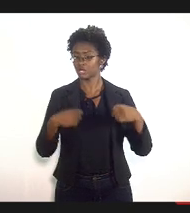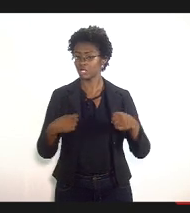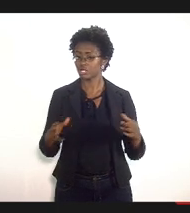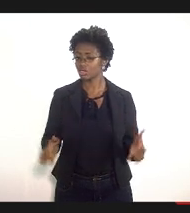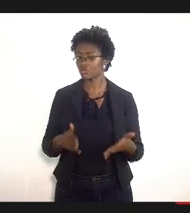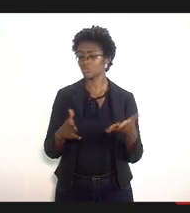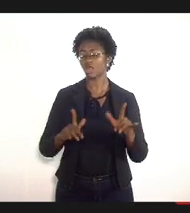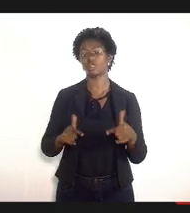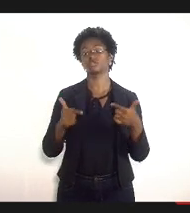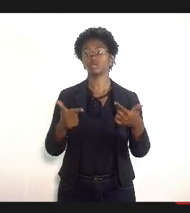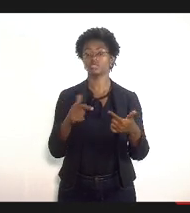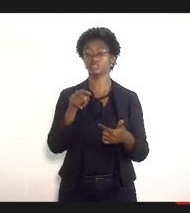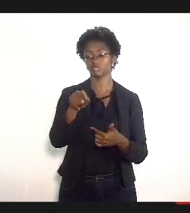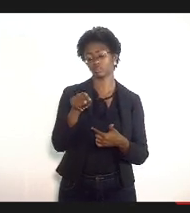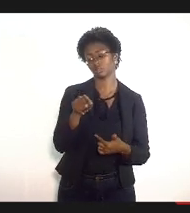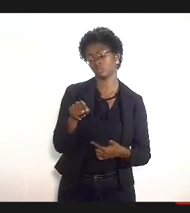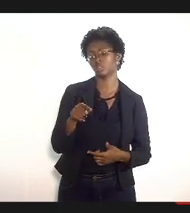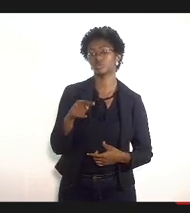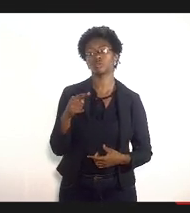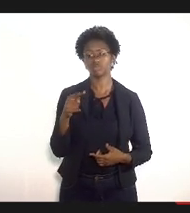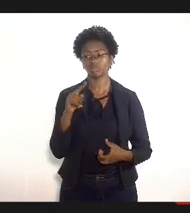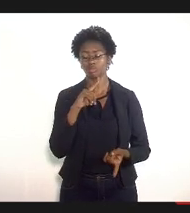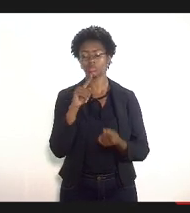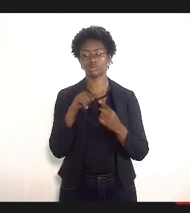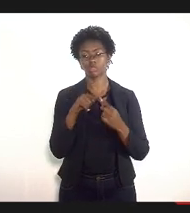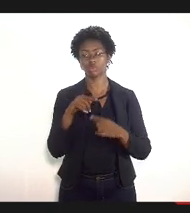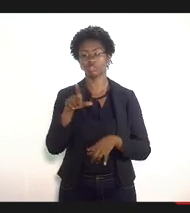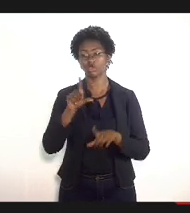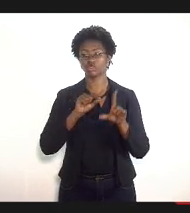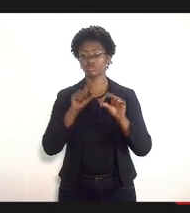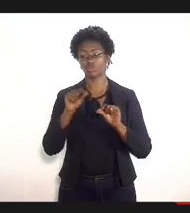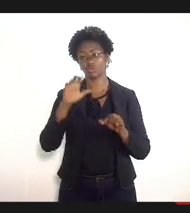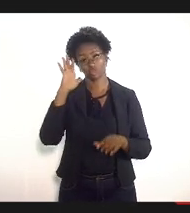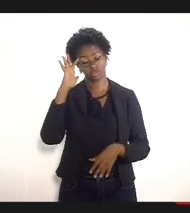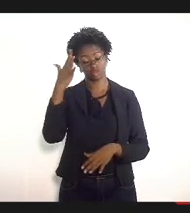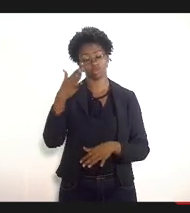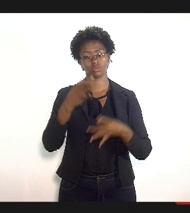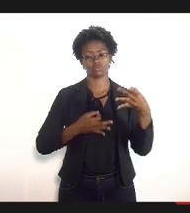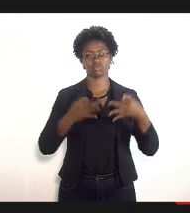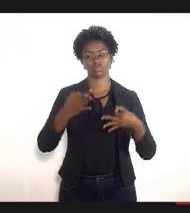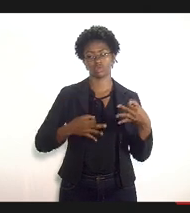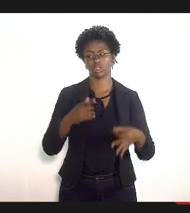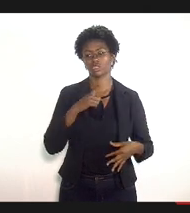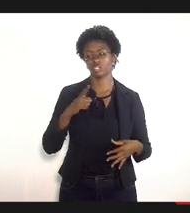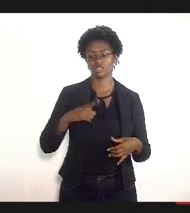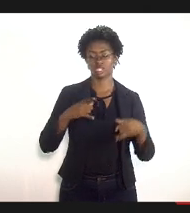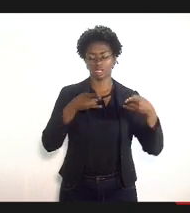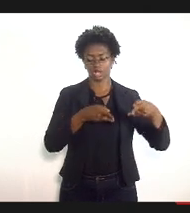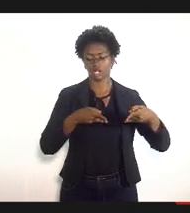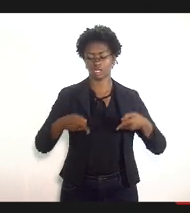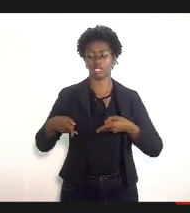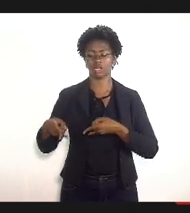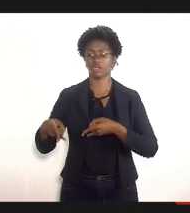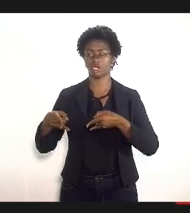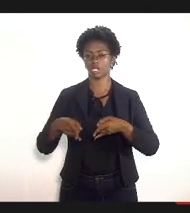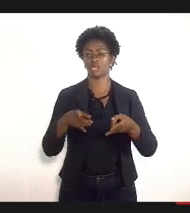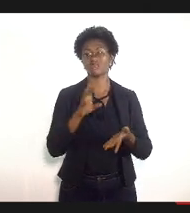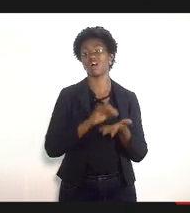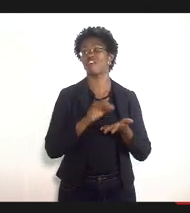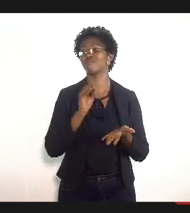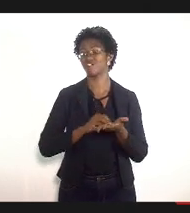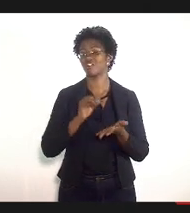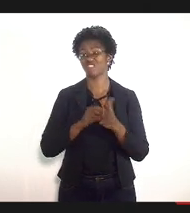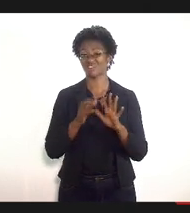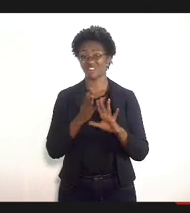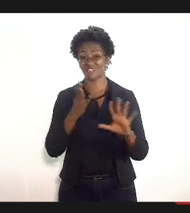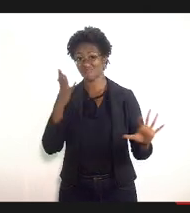as ações em relação à questão da decisão judicial. Nós temos um número de leitos aqui, nós temos uma carência, uma fila